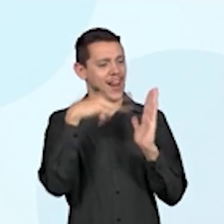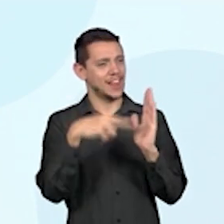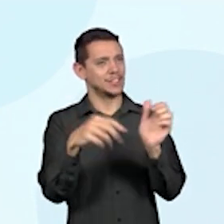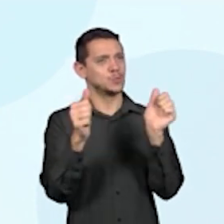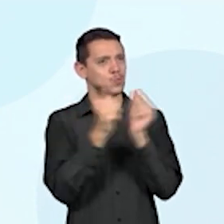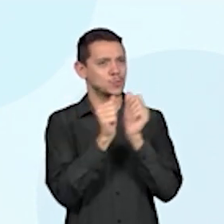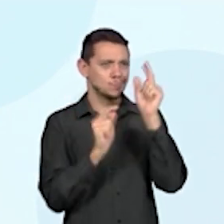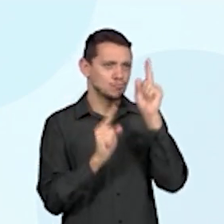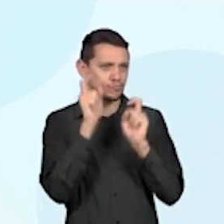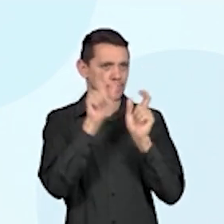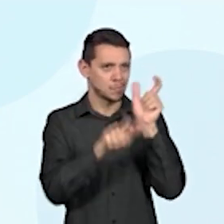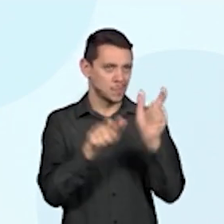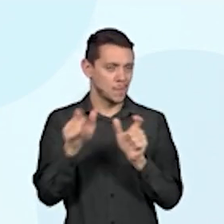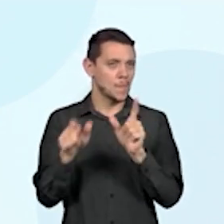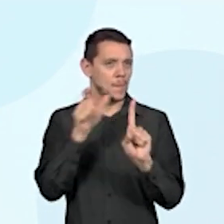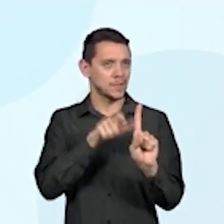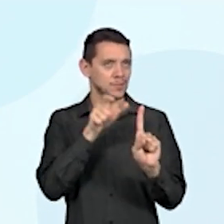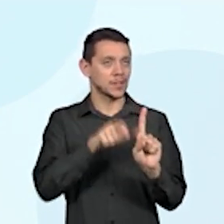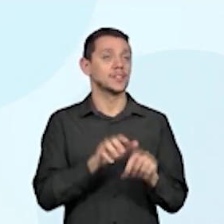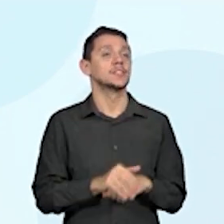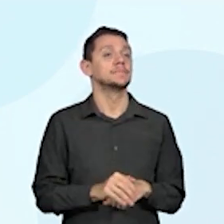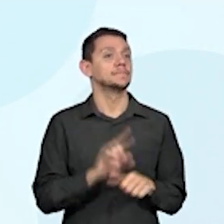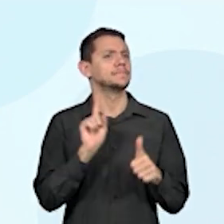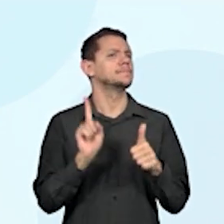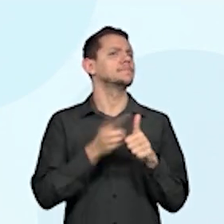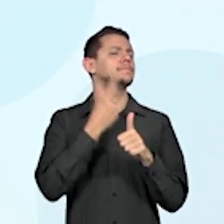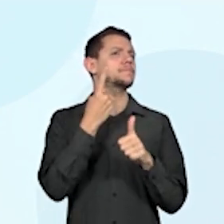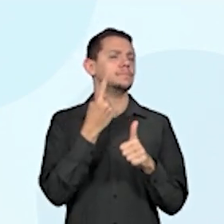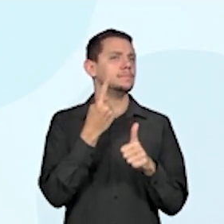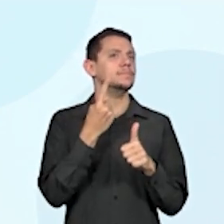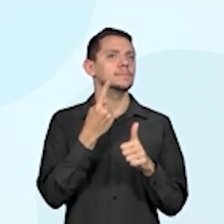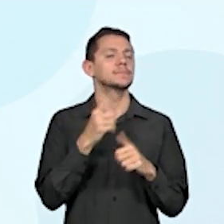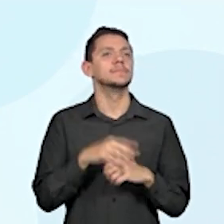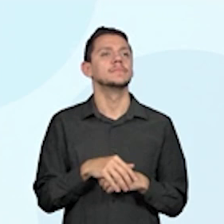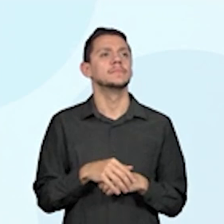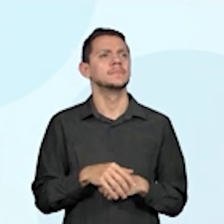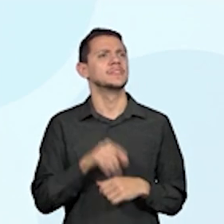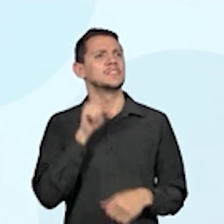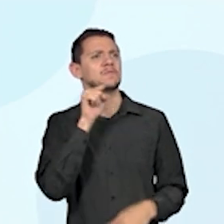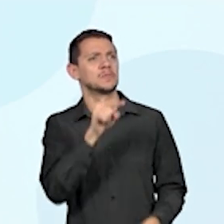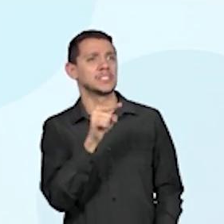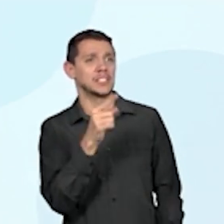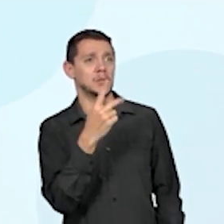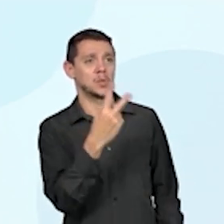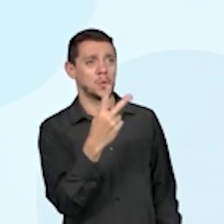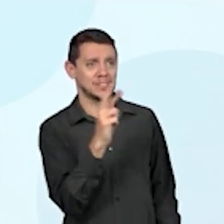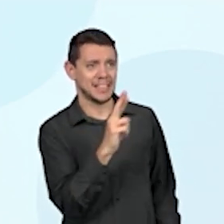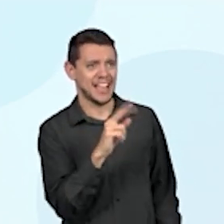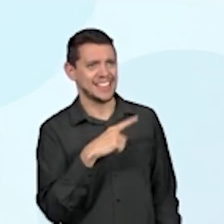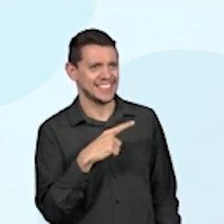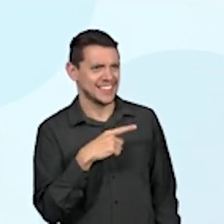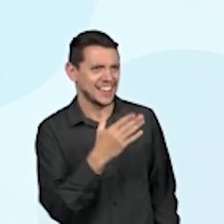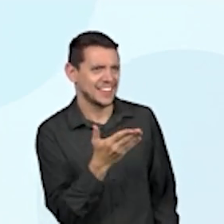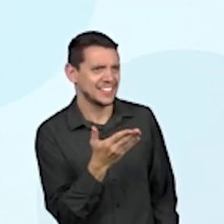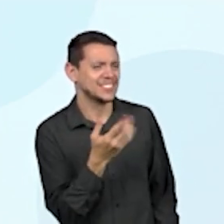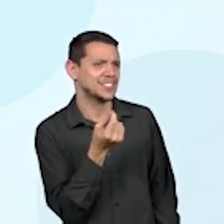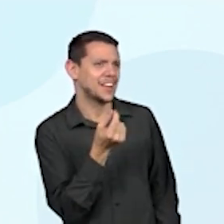dos personagens. Primeiro personagem, você tem R$2? Não.